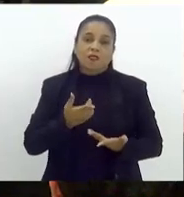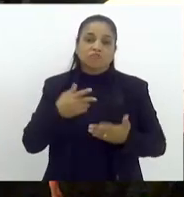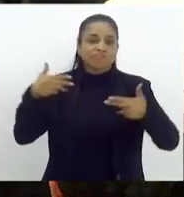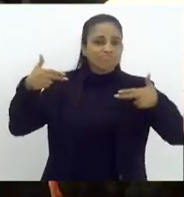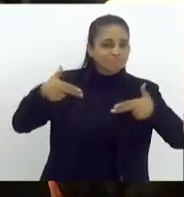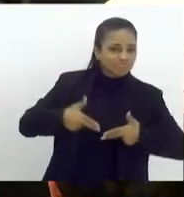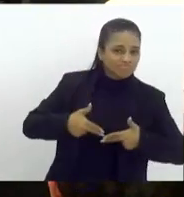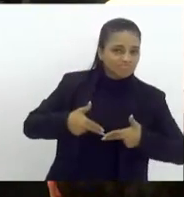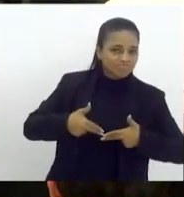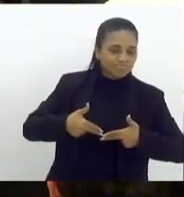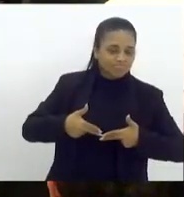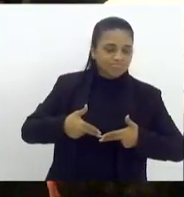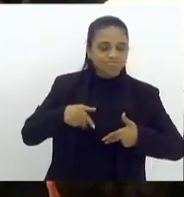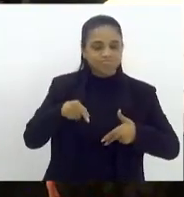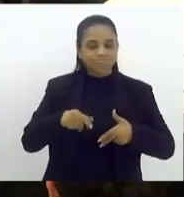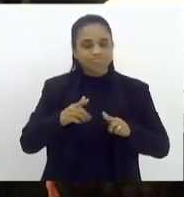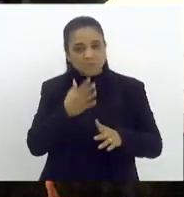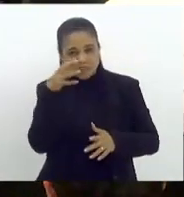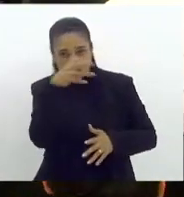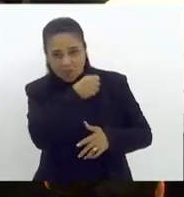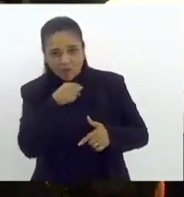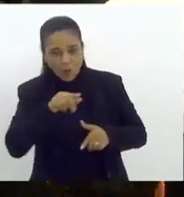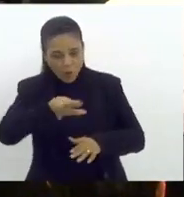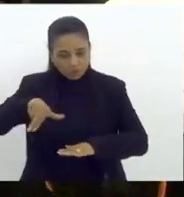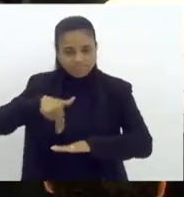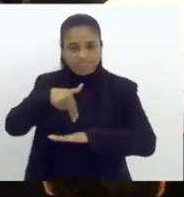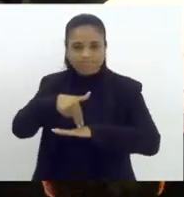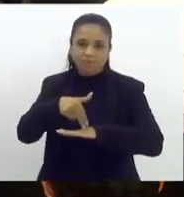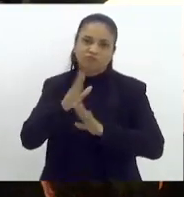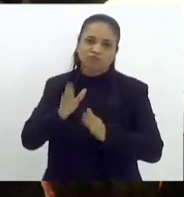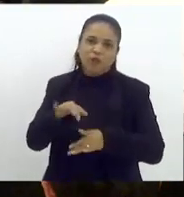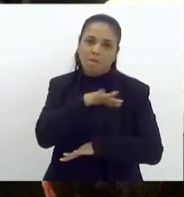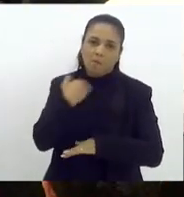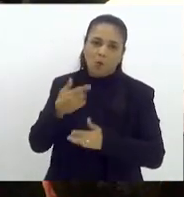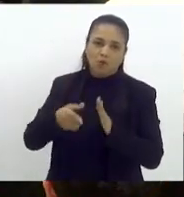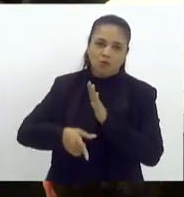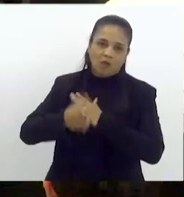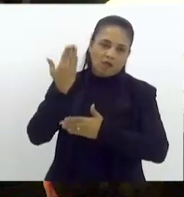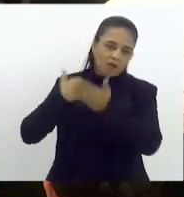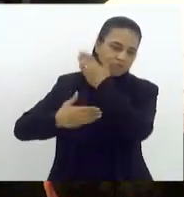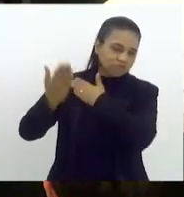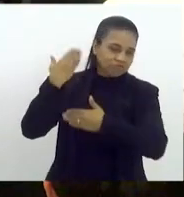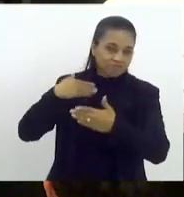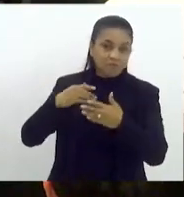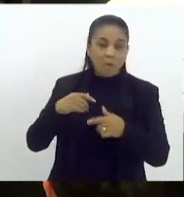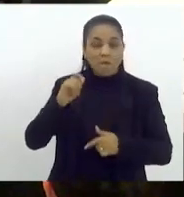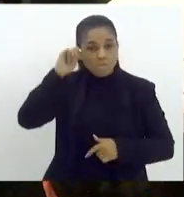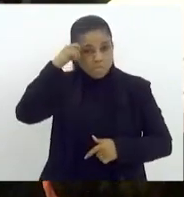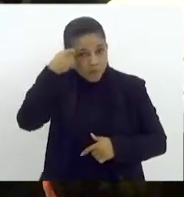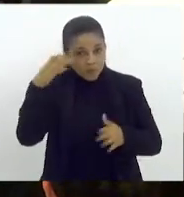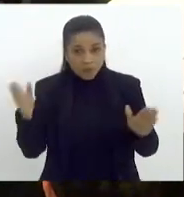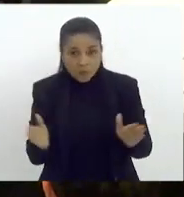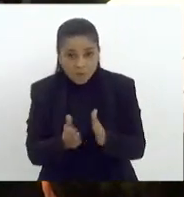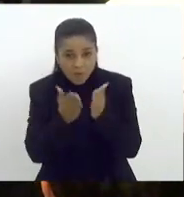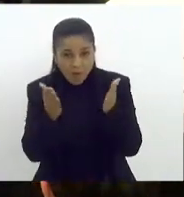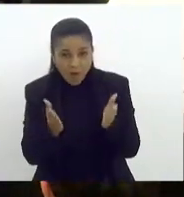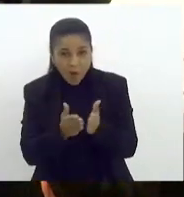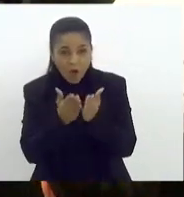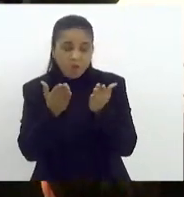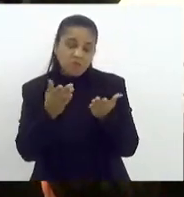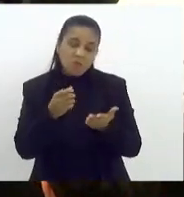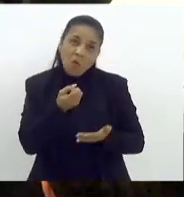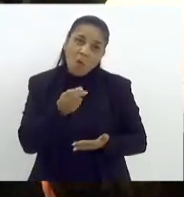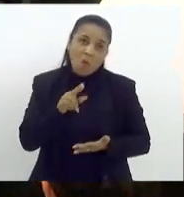o Hip Hop eu não estaria aqui falando para vocês Com certeza eu estaria morto por ser um preto pobre ou